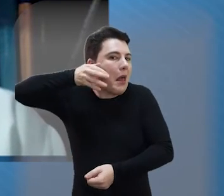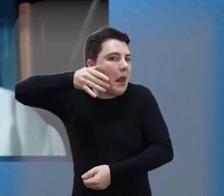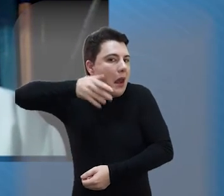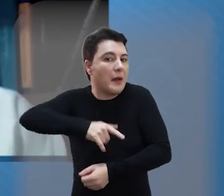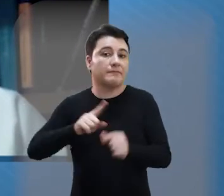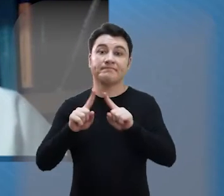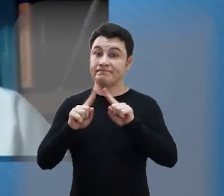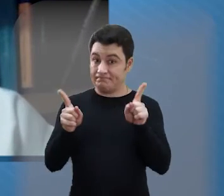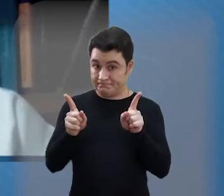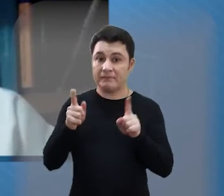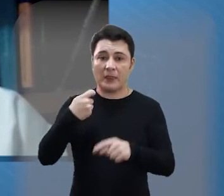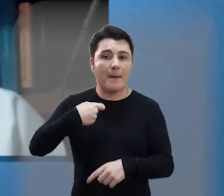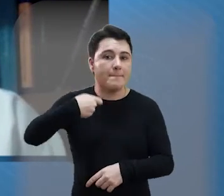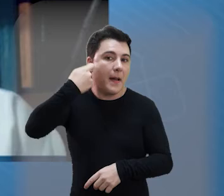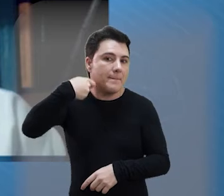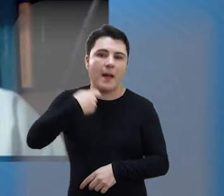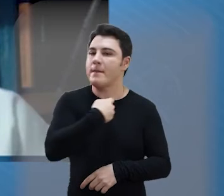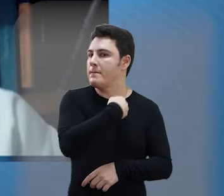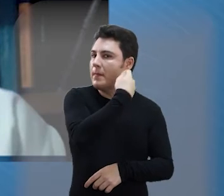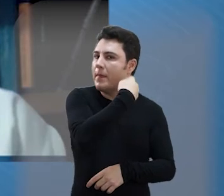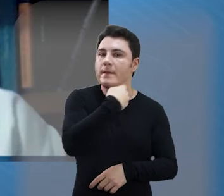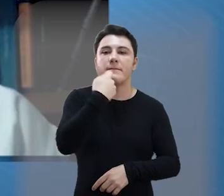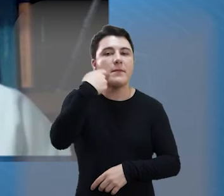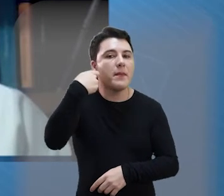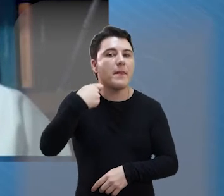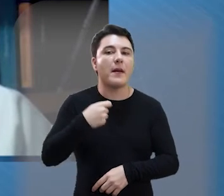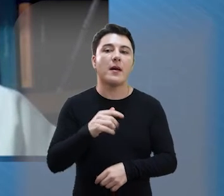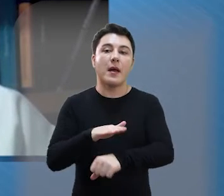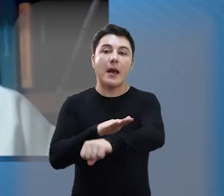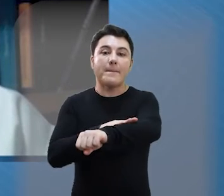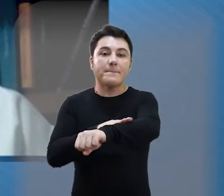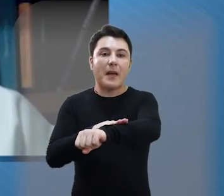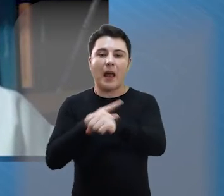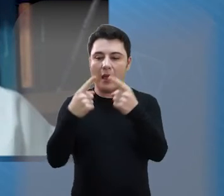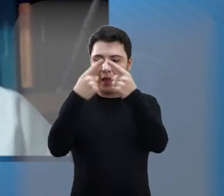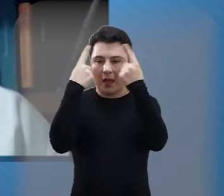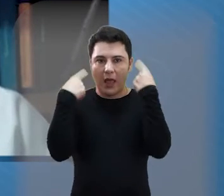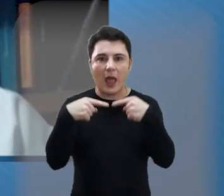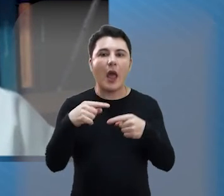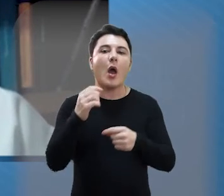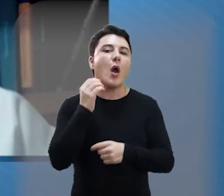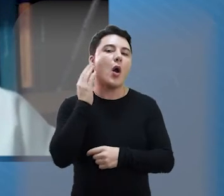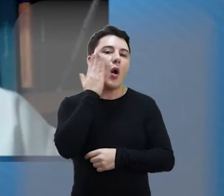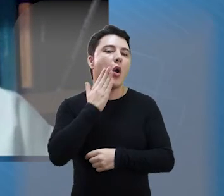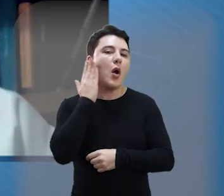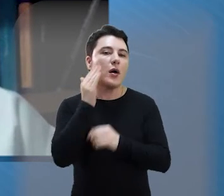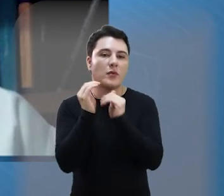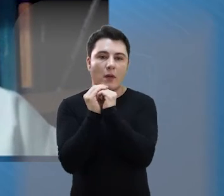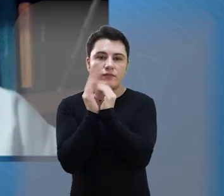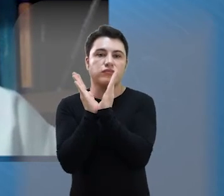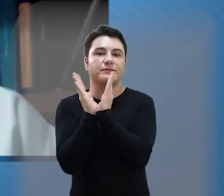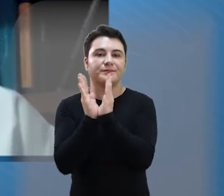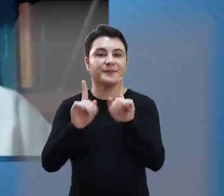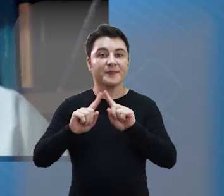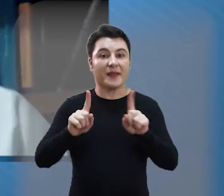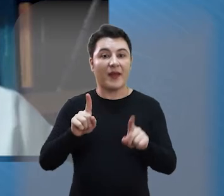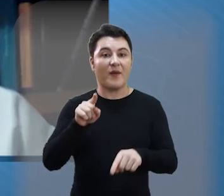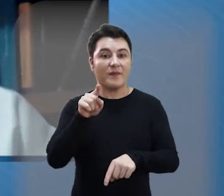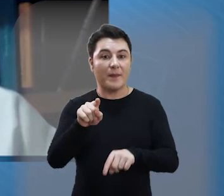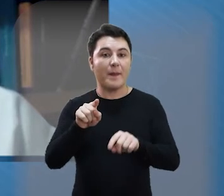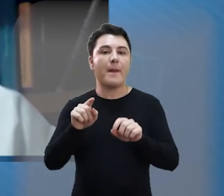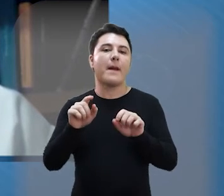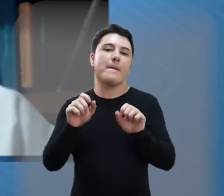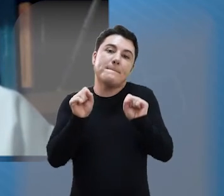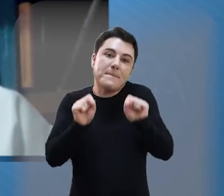numa derme mais profunda é o sangramento, quando você aplica esse roller, ele tem sangramento, você abriu sua